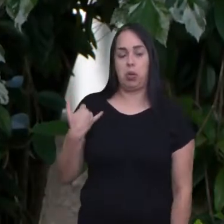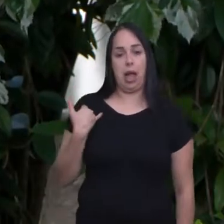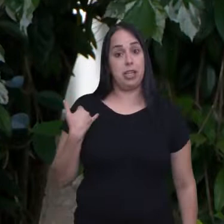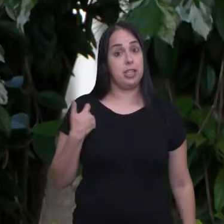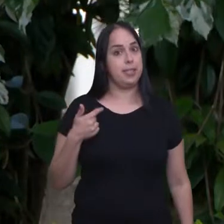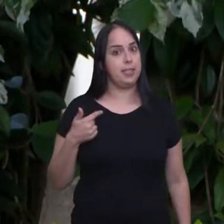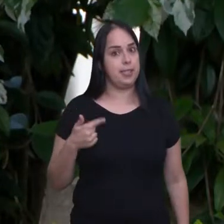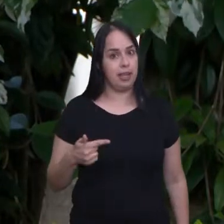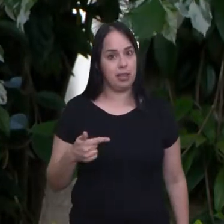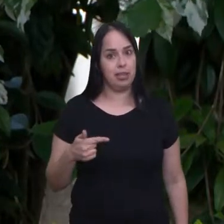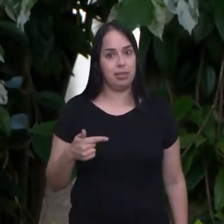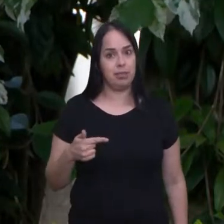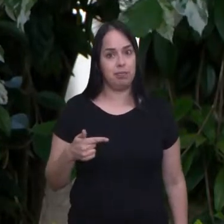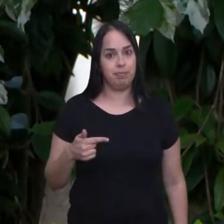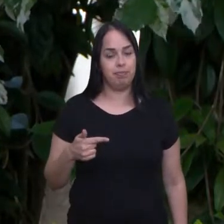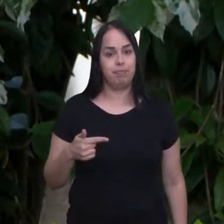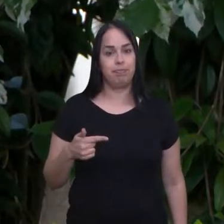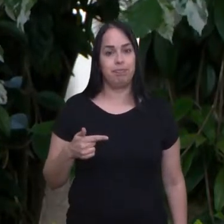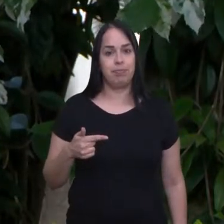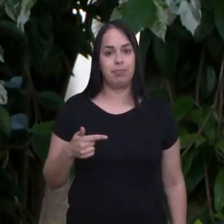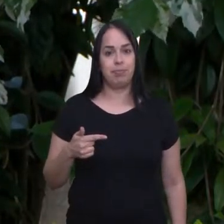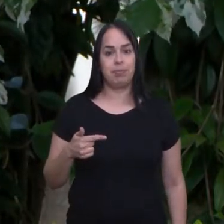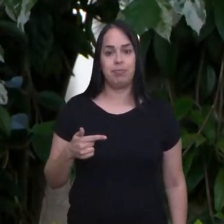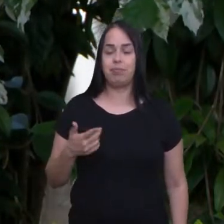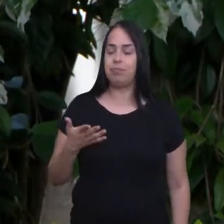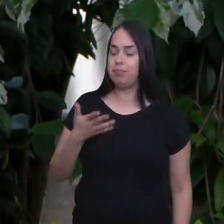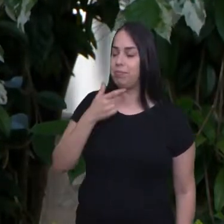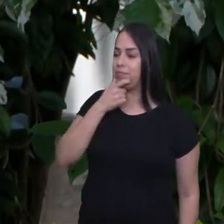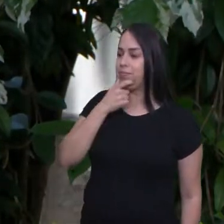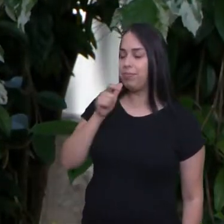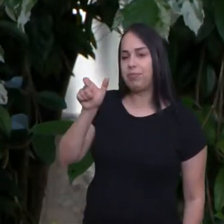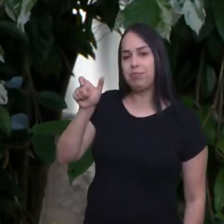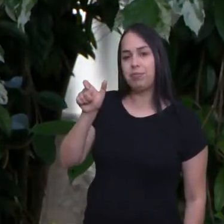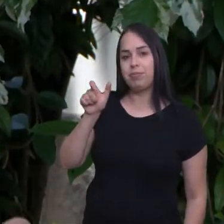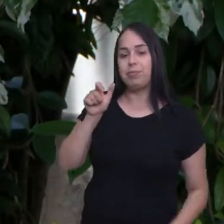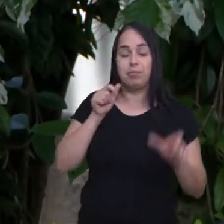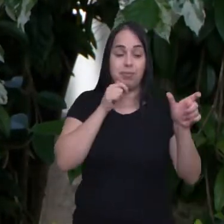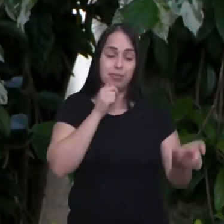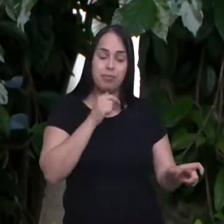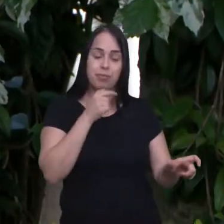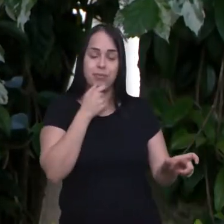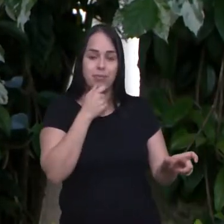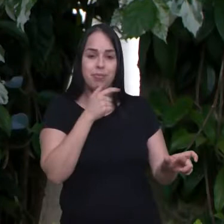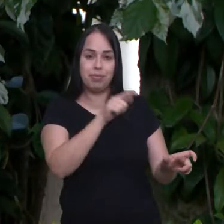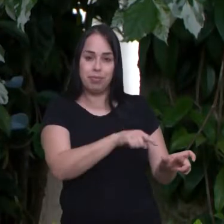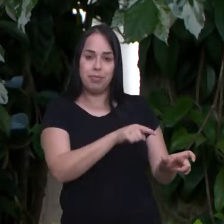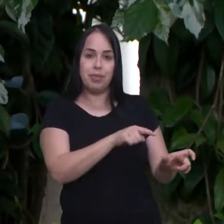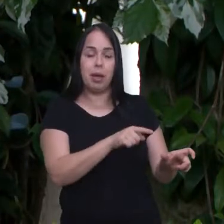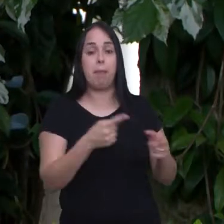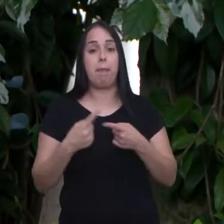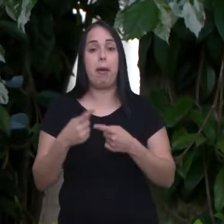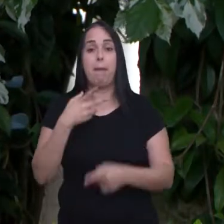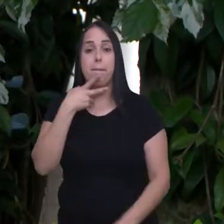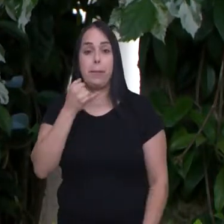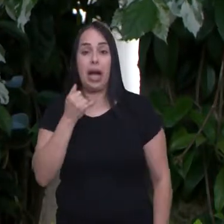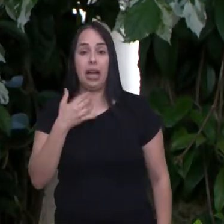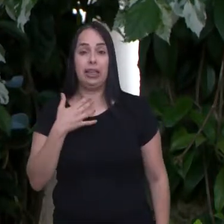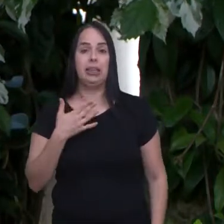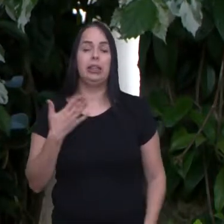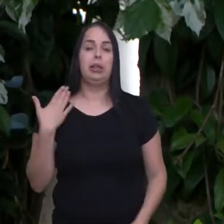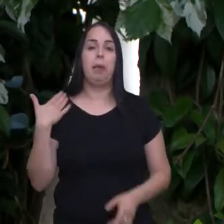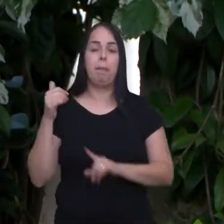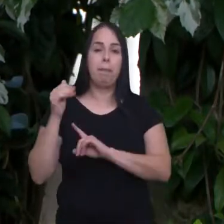anos e o maior contato que eu acabei tendo com ela foi porque meu pai havia falecido há